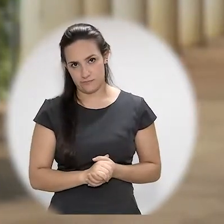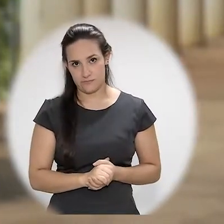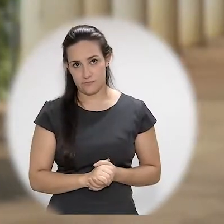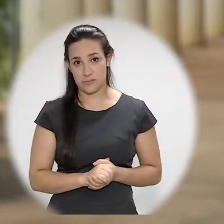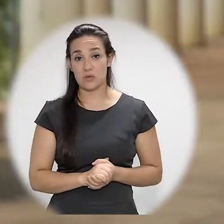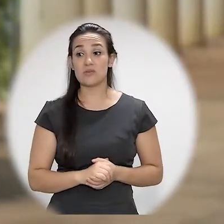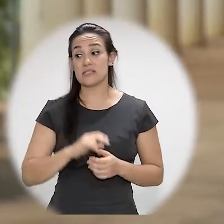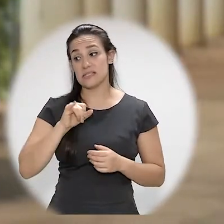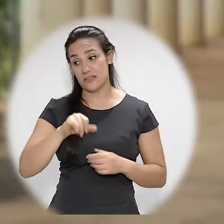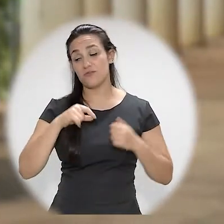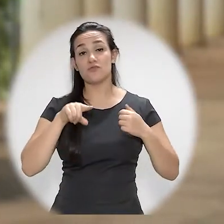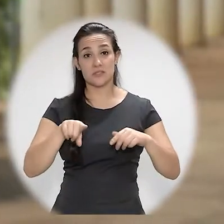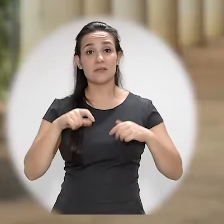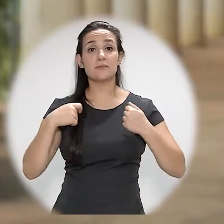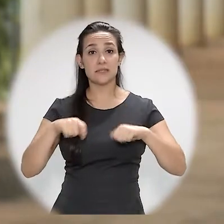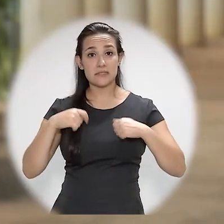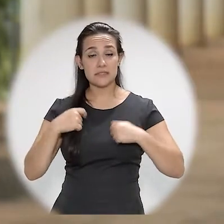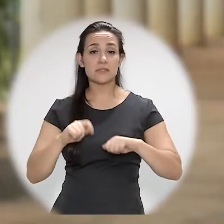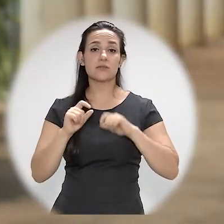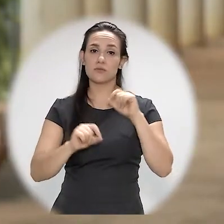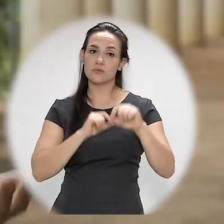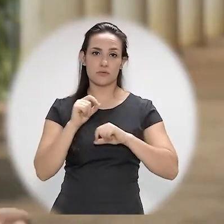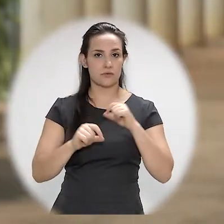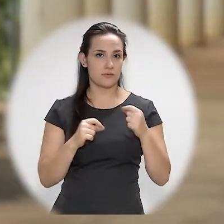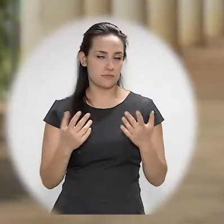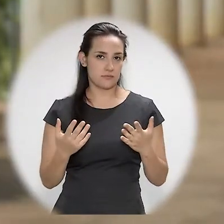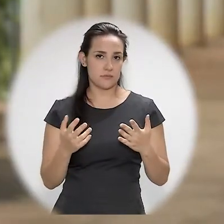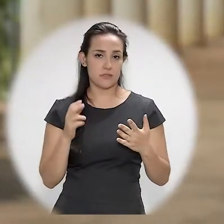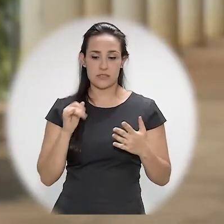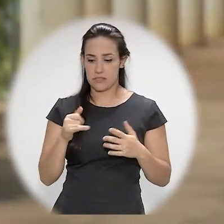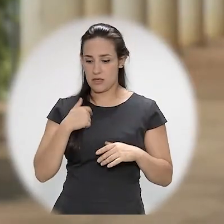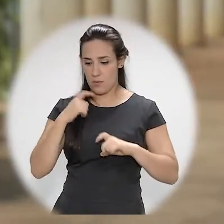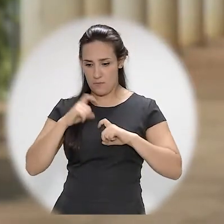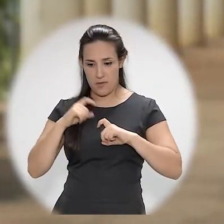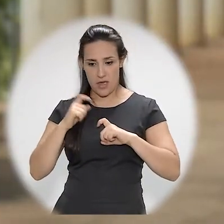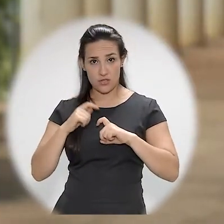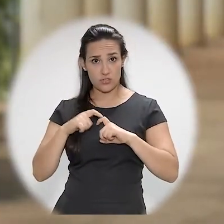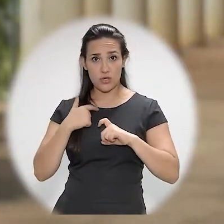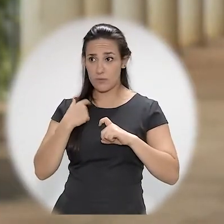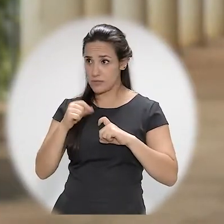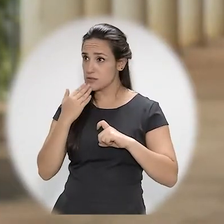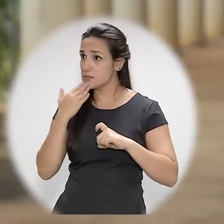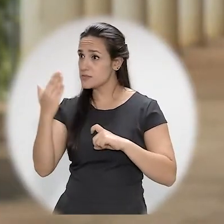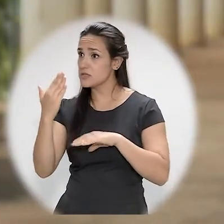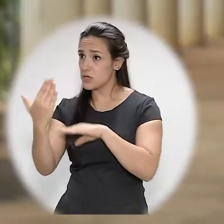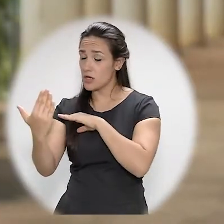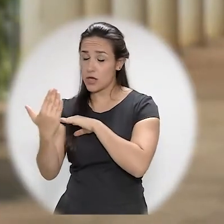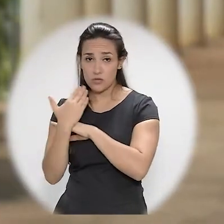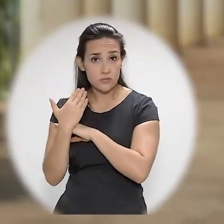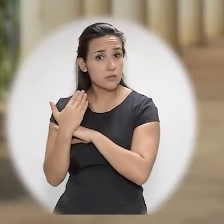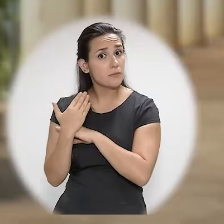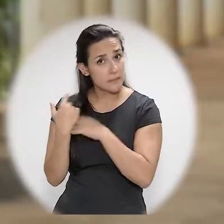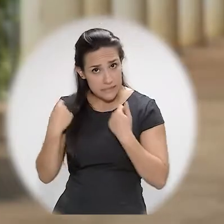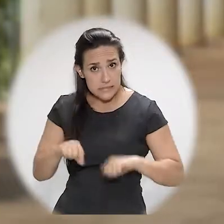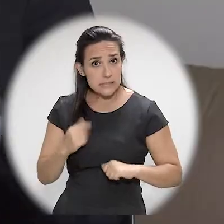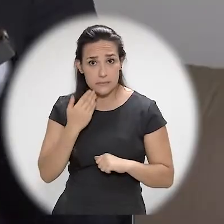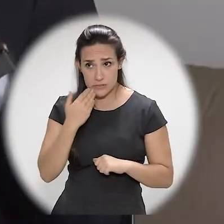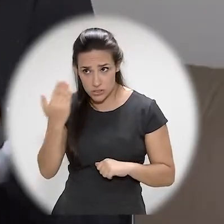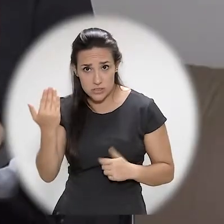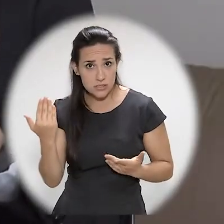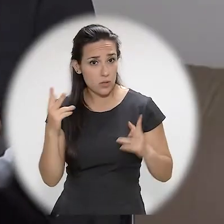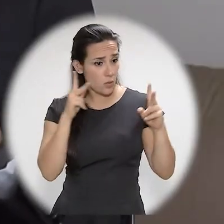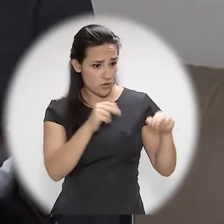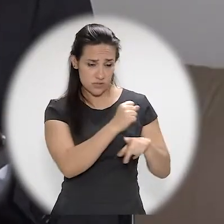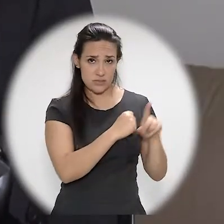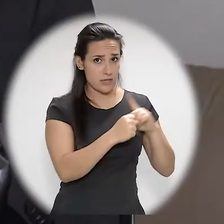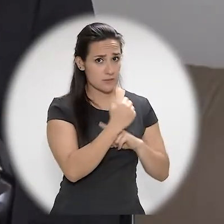de necessidade, procure ajuda, assim como é para a população geral, porque seria diferente para nós profissionais de saúde, né? Se